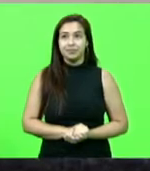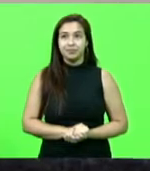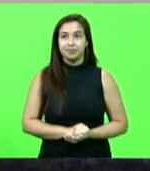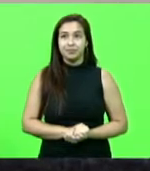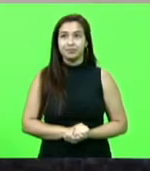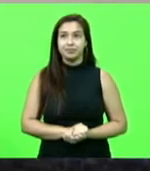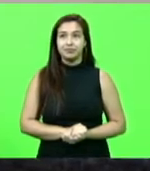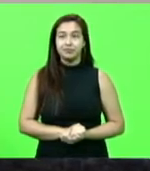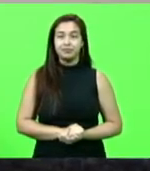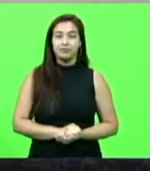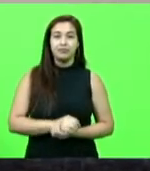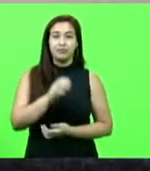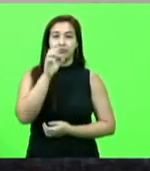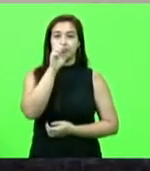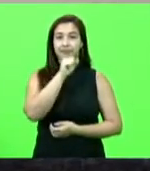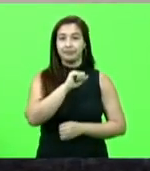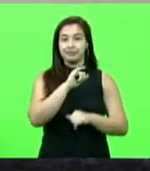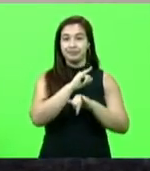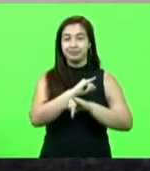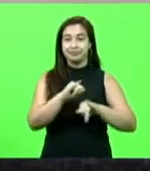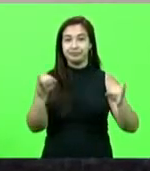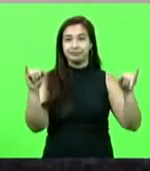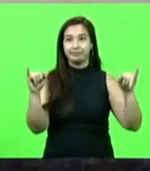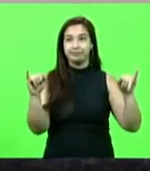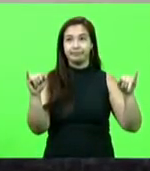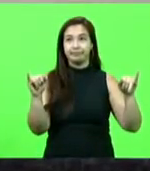Em breves, comunicações.